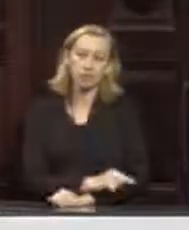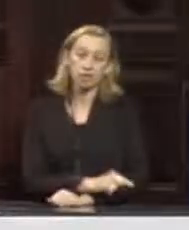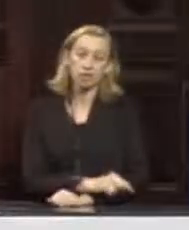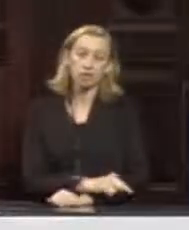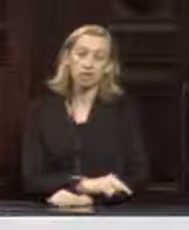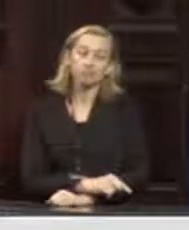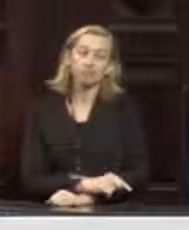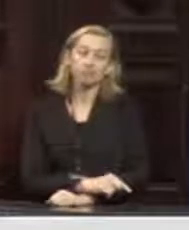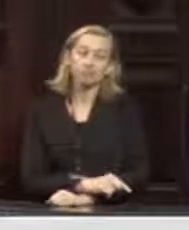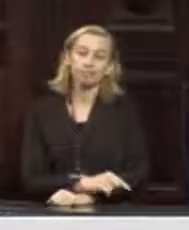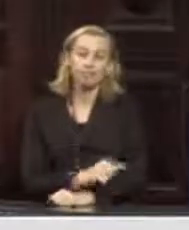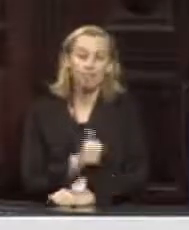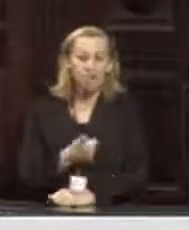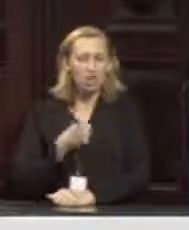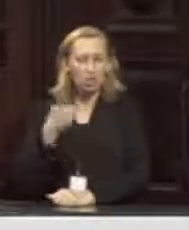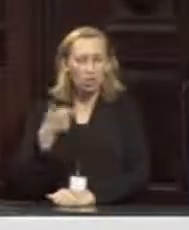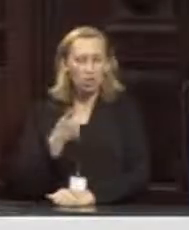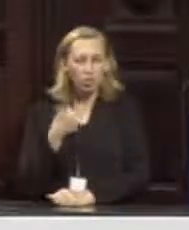reflita